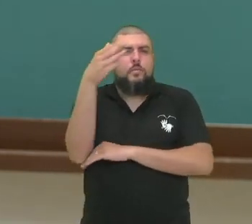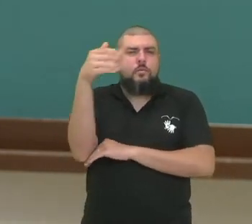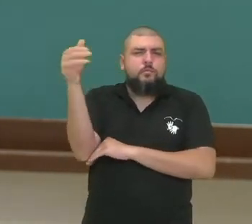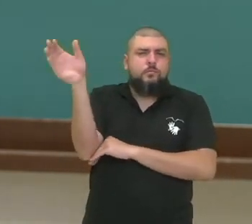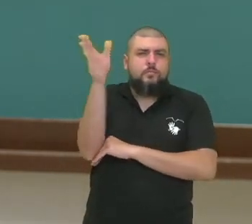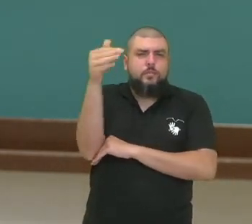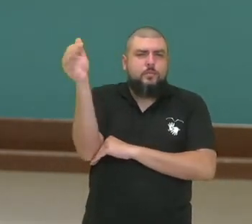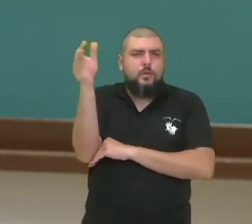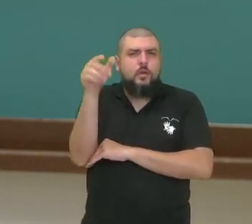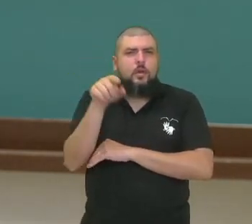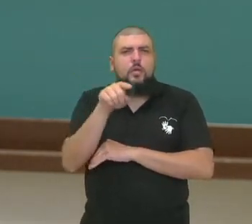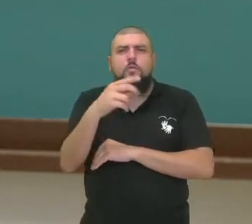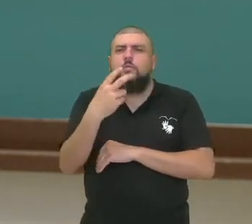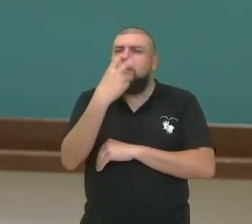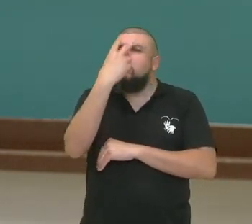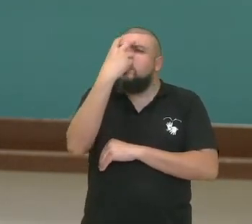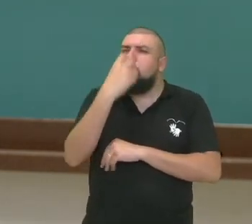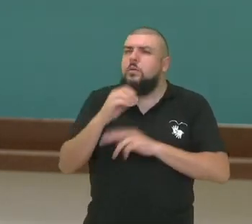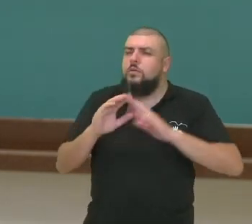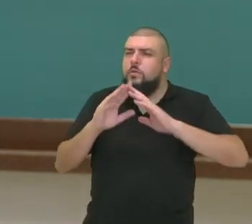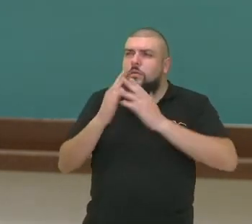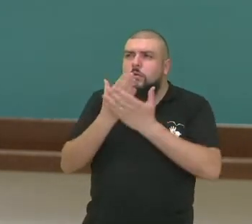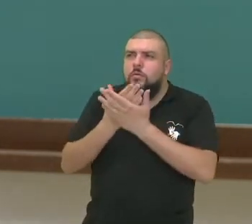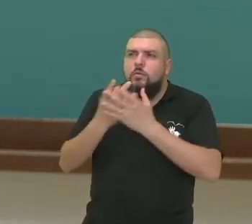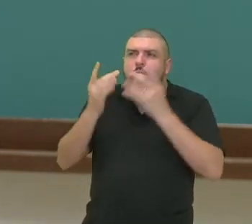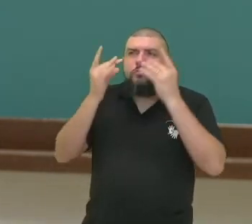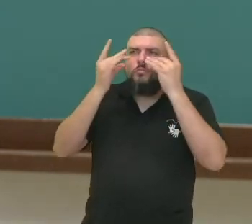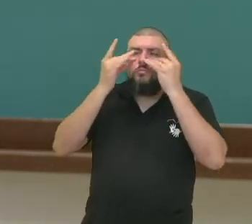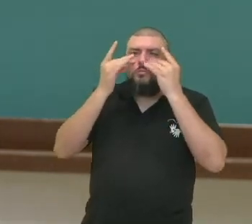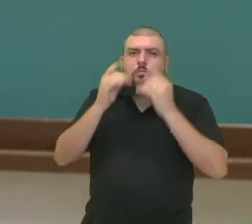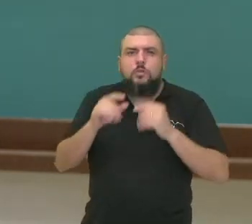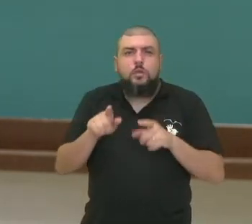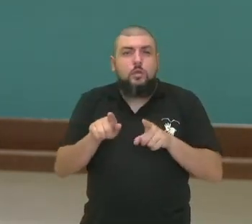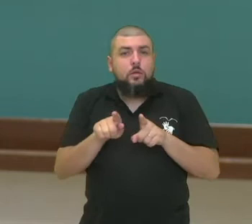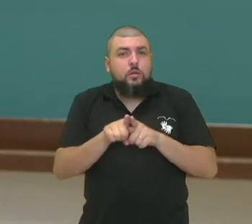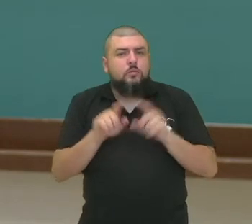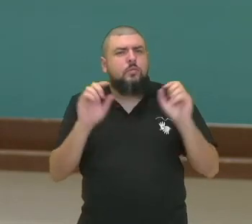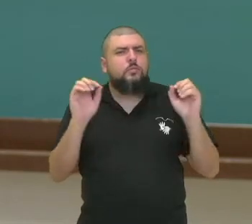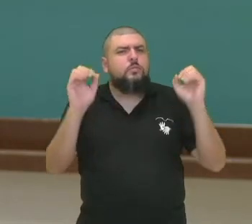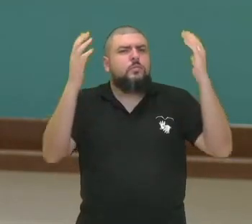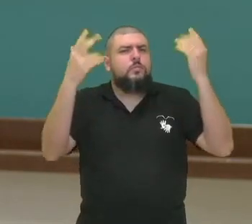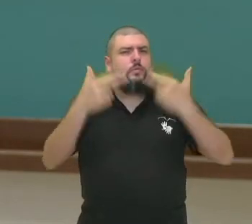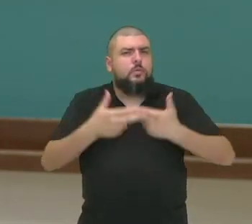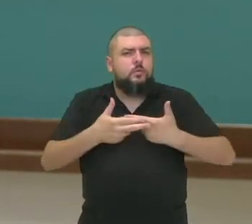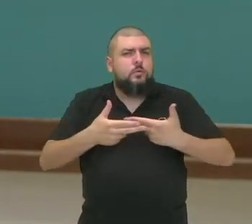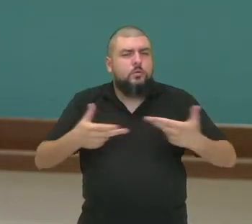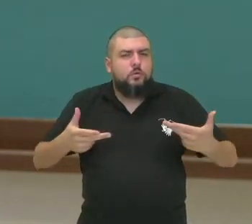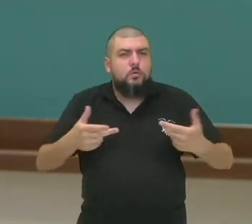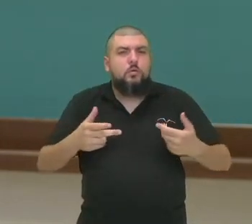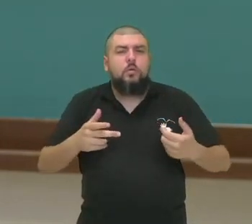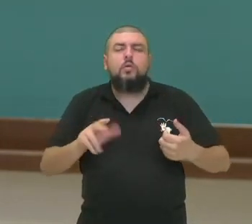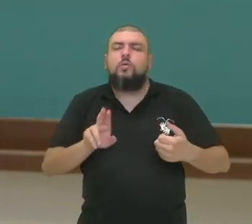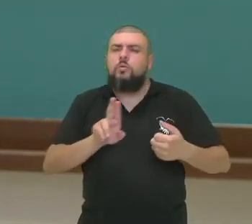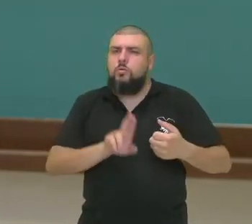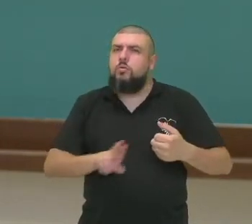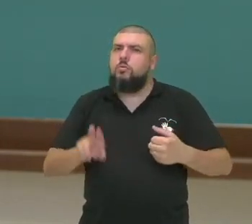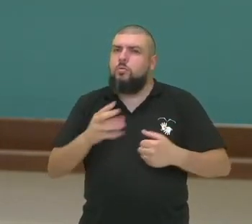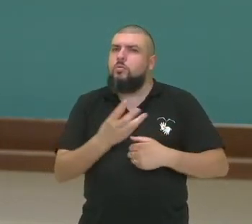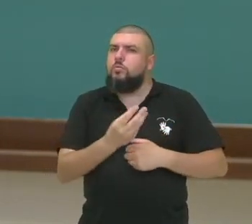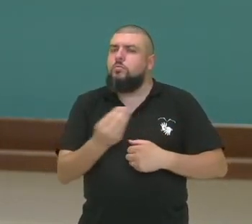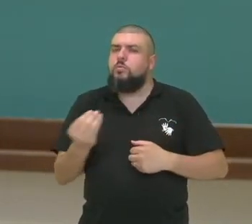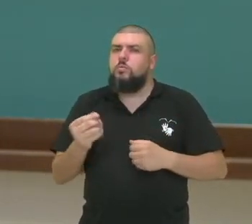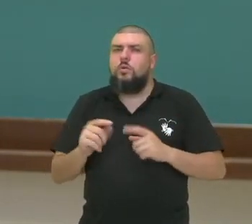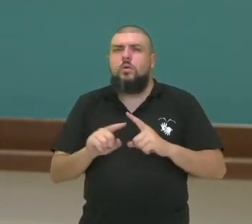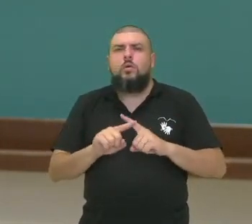já viu na sua escola, provavelmente você já viu em cerimônias, tá? Uma bandeira muito utilizada. O que será que